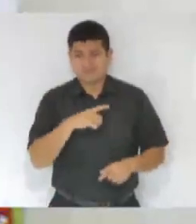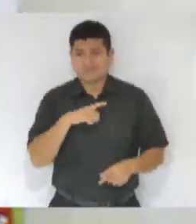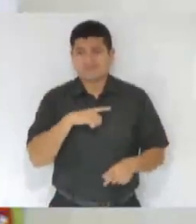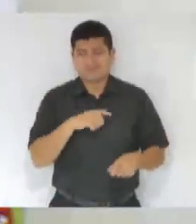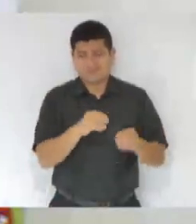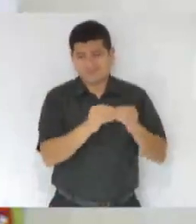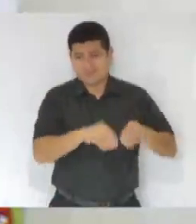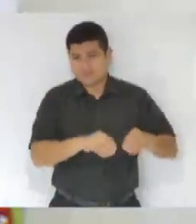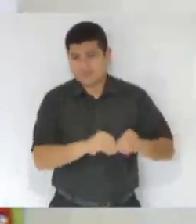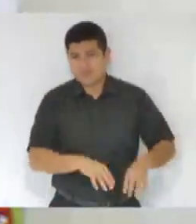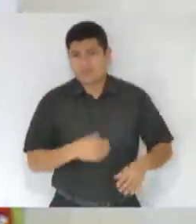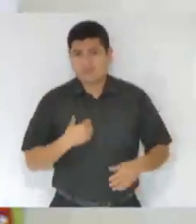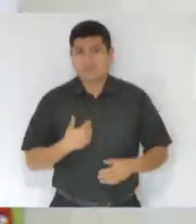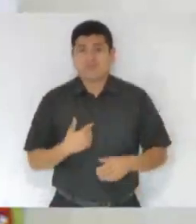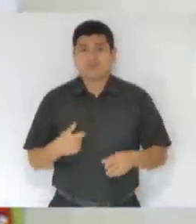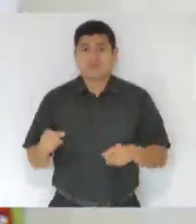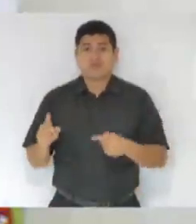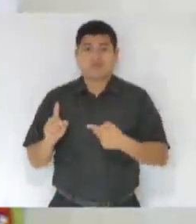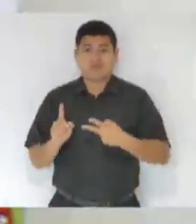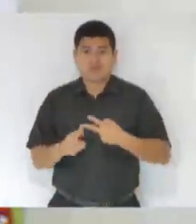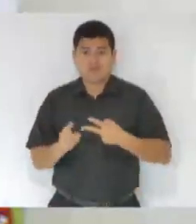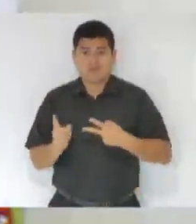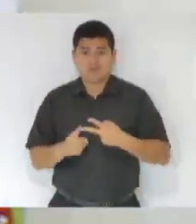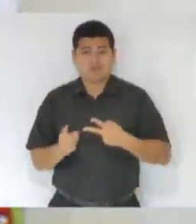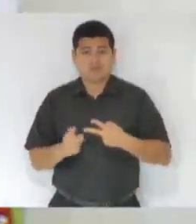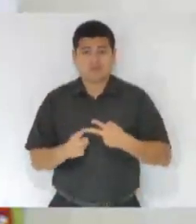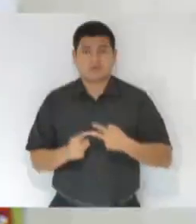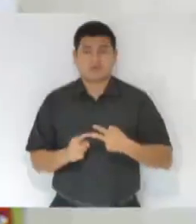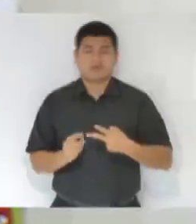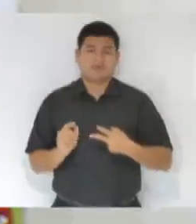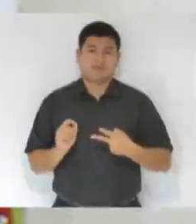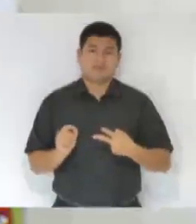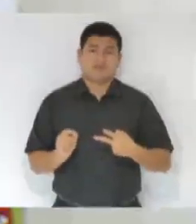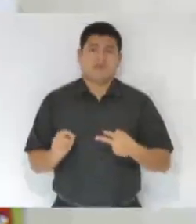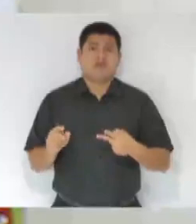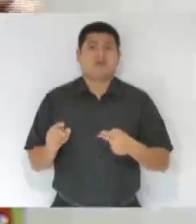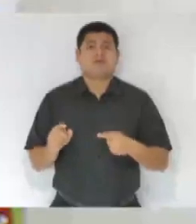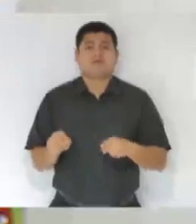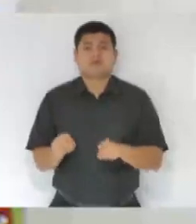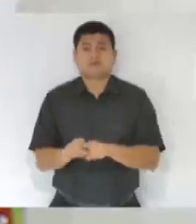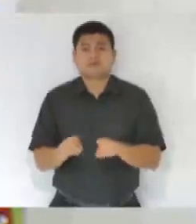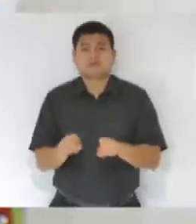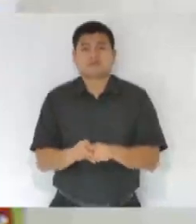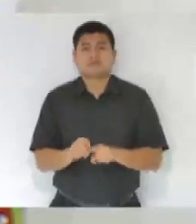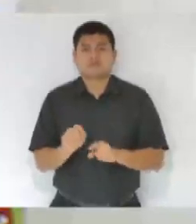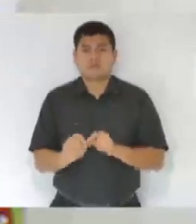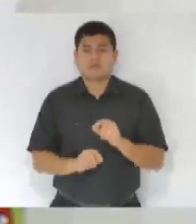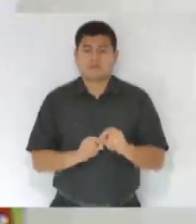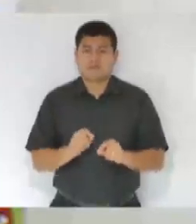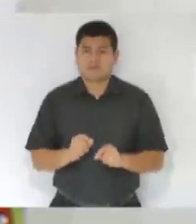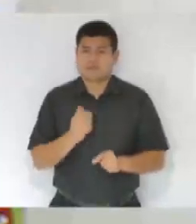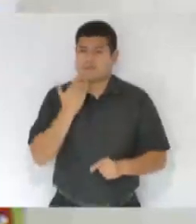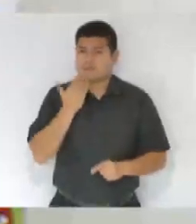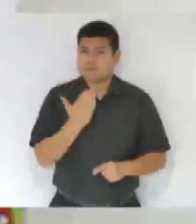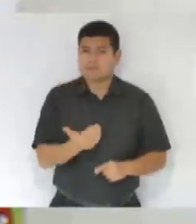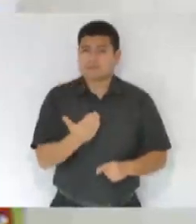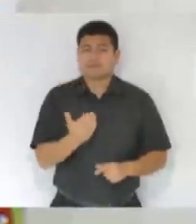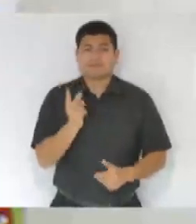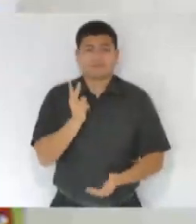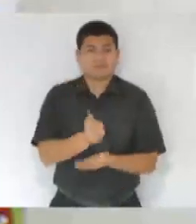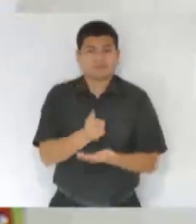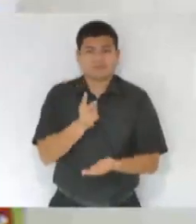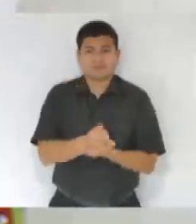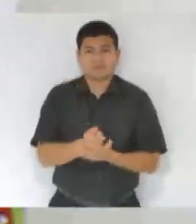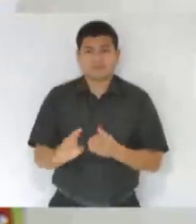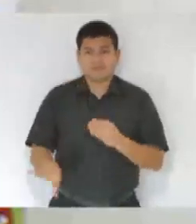mudar o orçamento, né, que nós temos que atuar nessa questão, também eu quero reivindicar aqui a permanência da